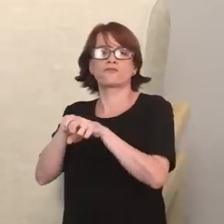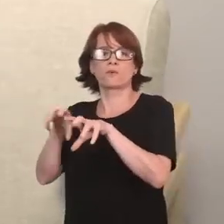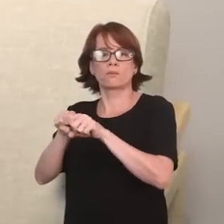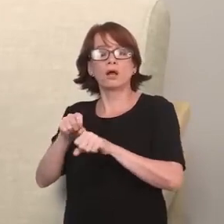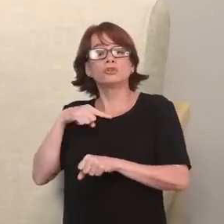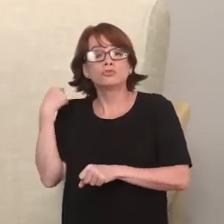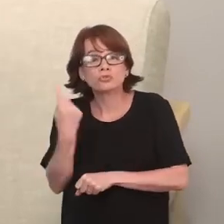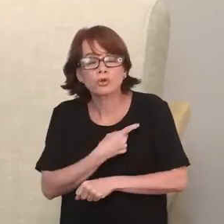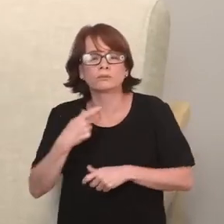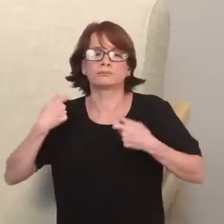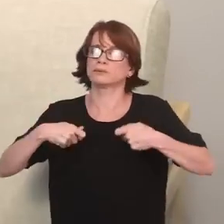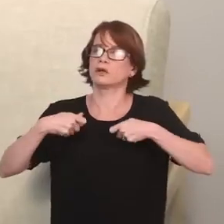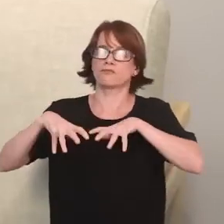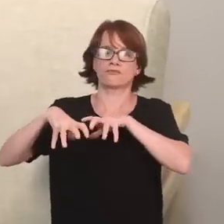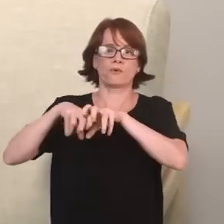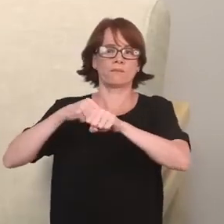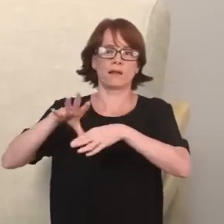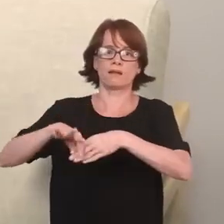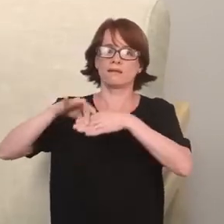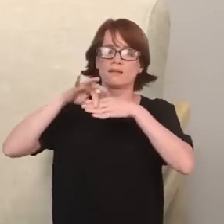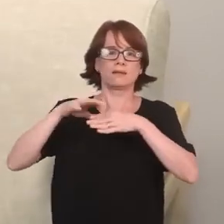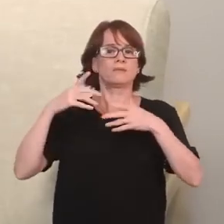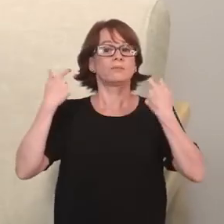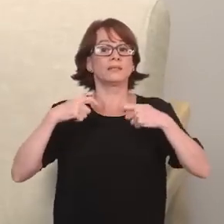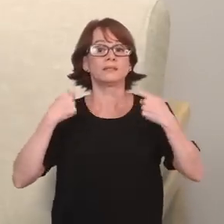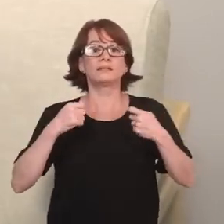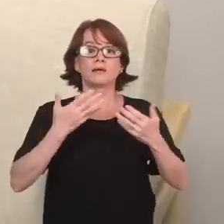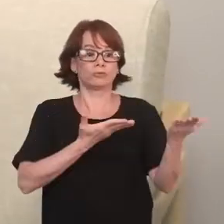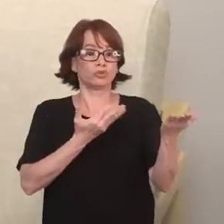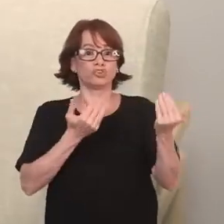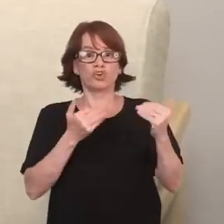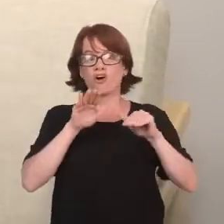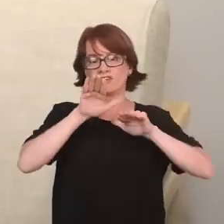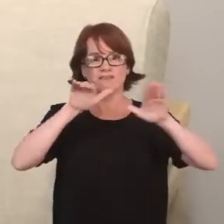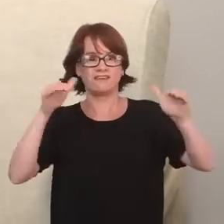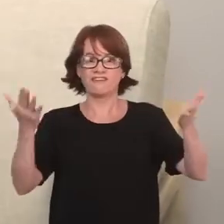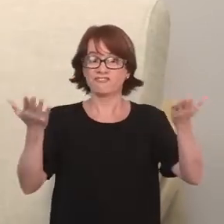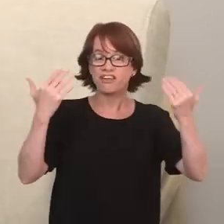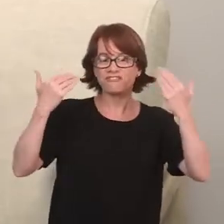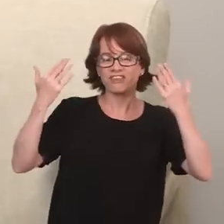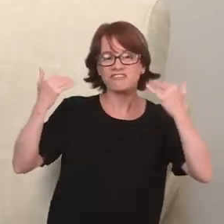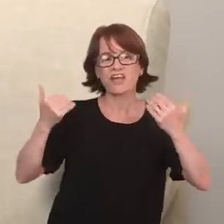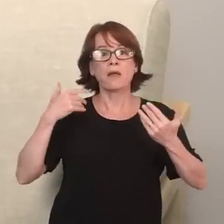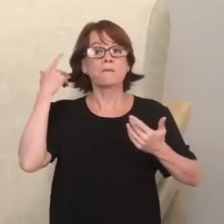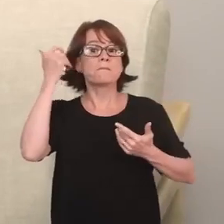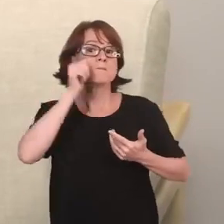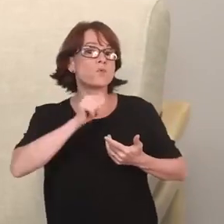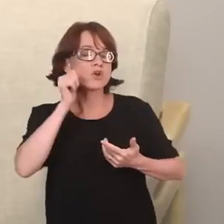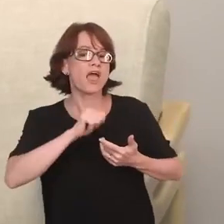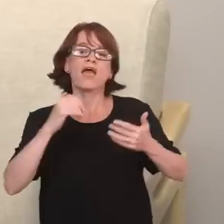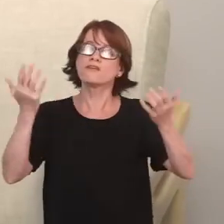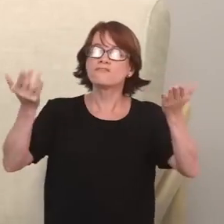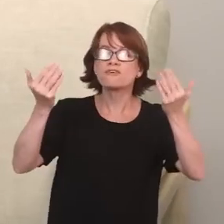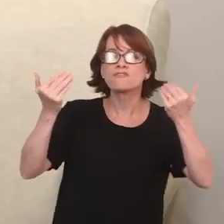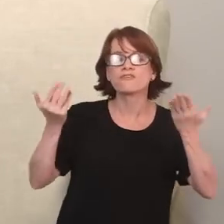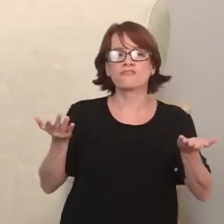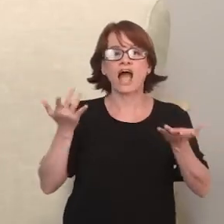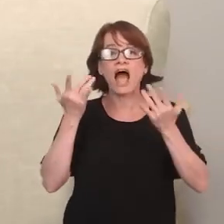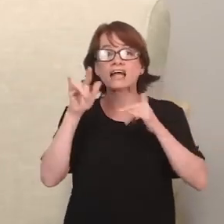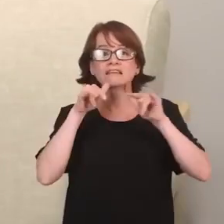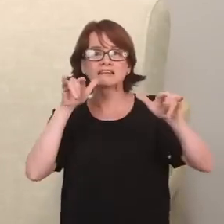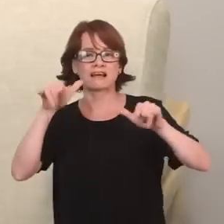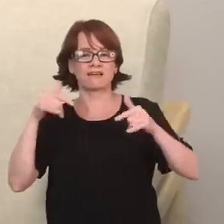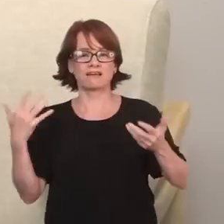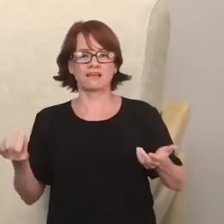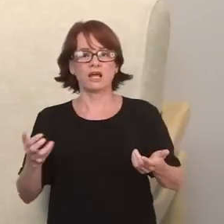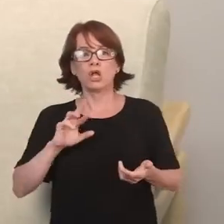formar líderes, nós temos que atrair jovens para a política, nós temos que atrair mulheres para a política. Eu acho que não é você colocando